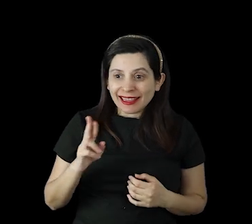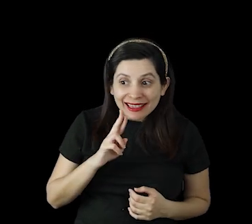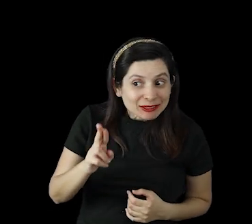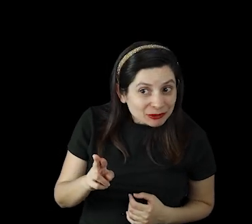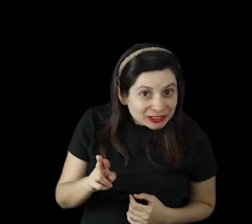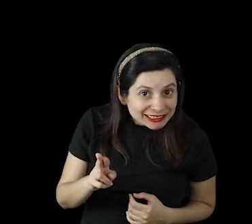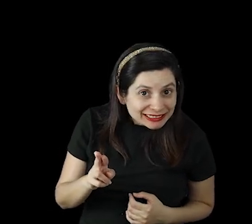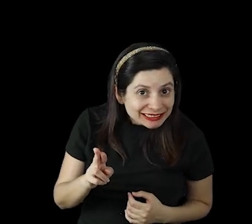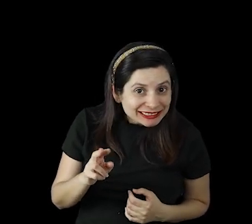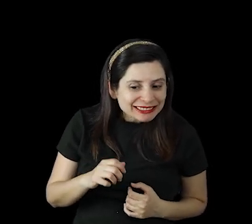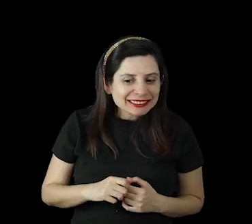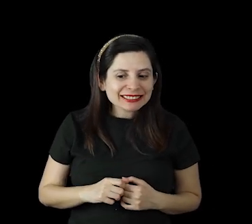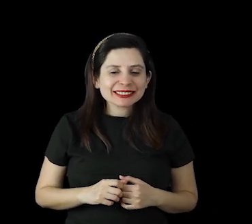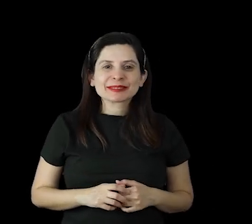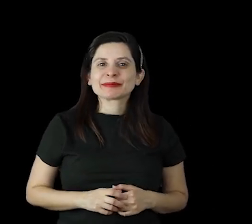Respondida?